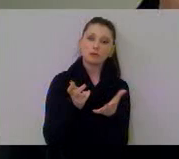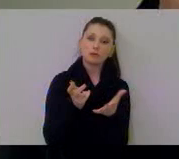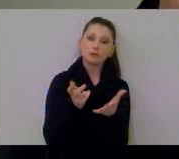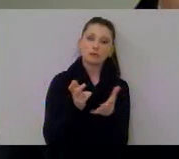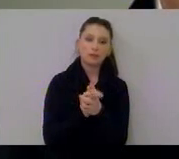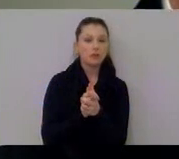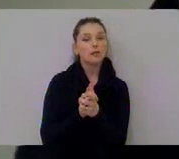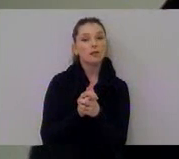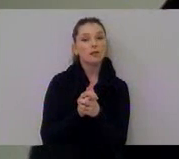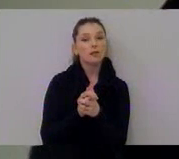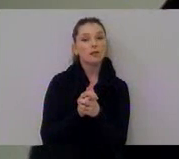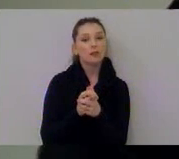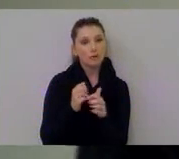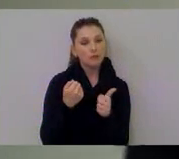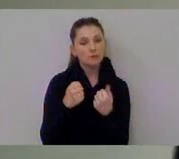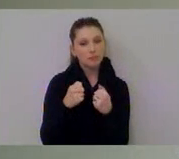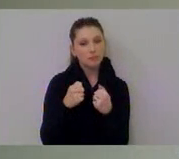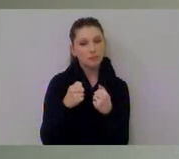dele.